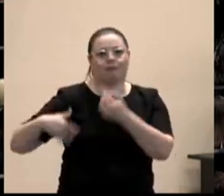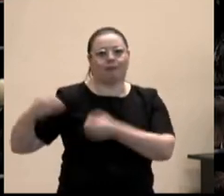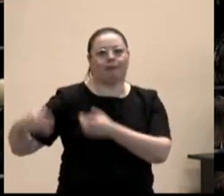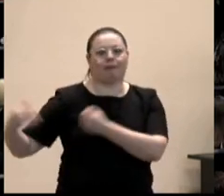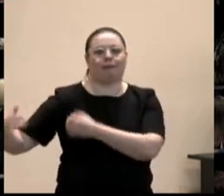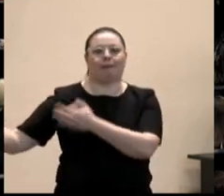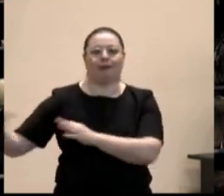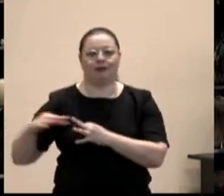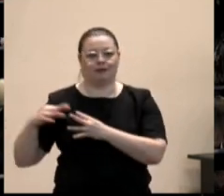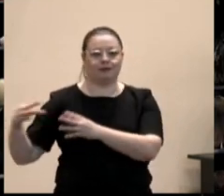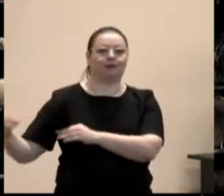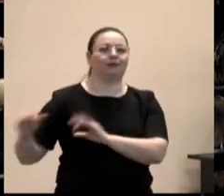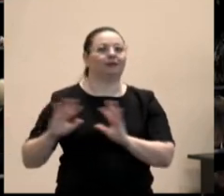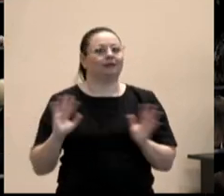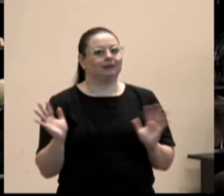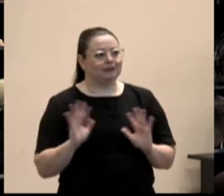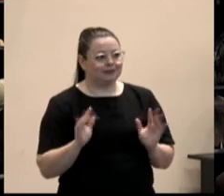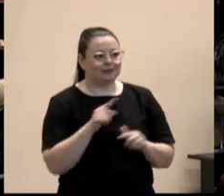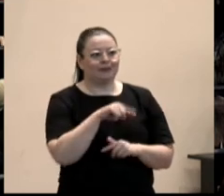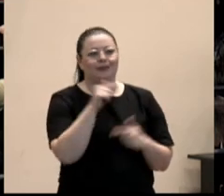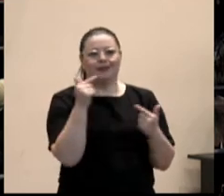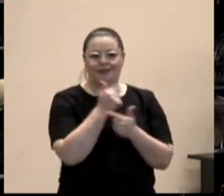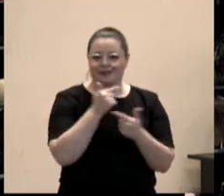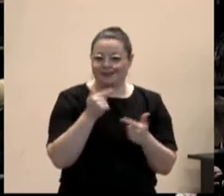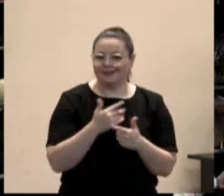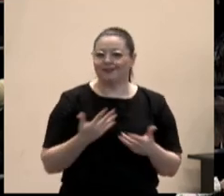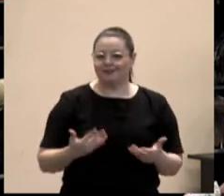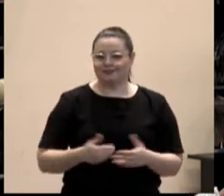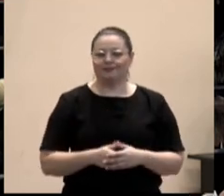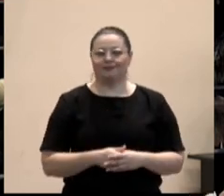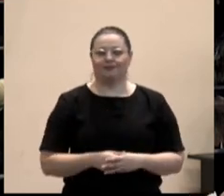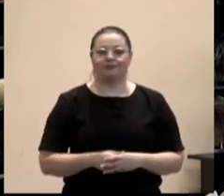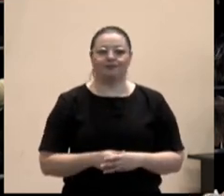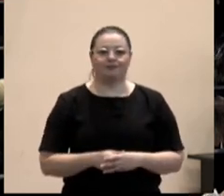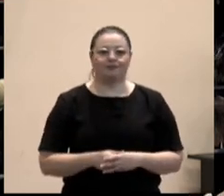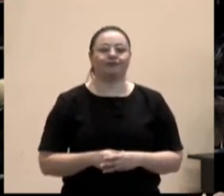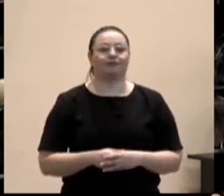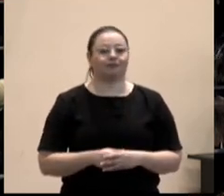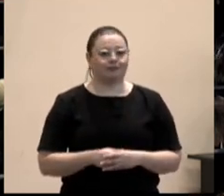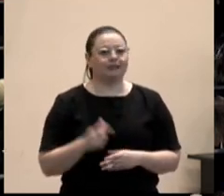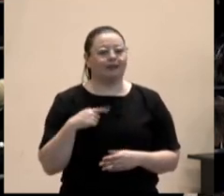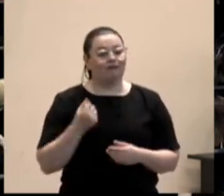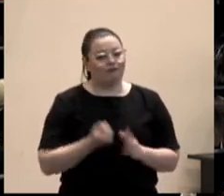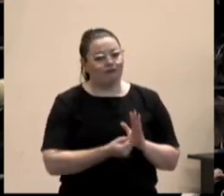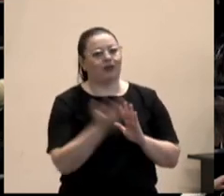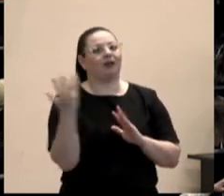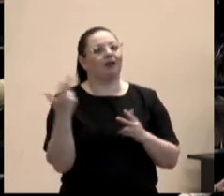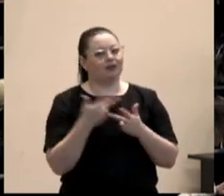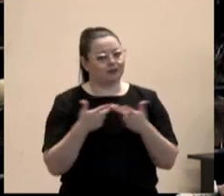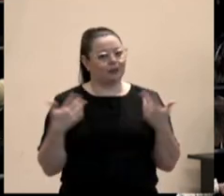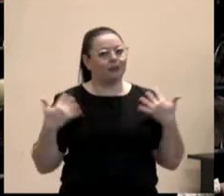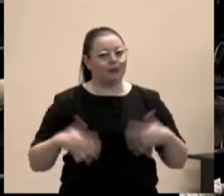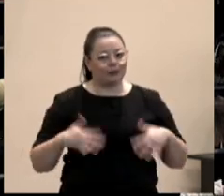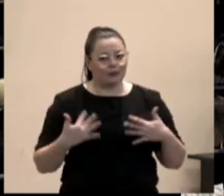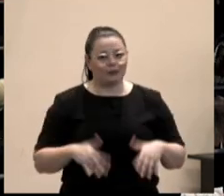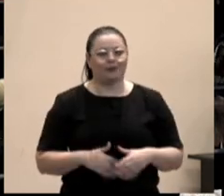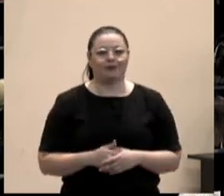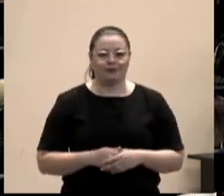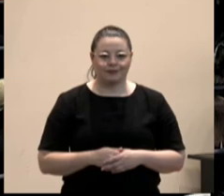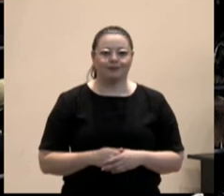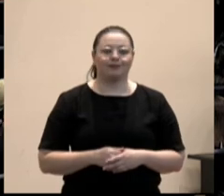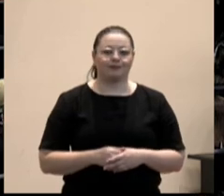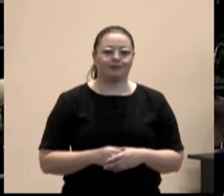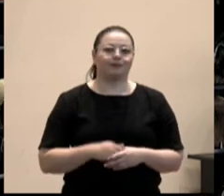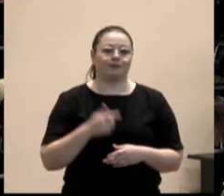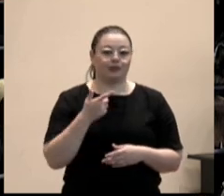Todos os sonhos e todas as ideias que aparecem. A gente vê que são muitas. Eu vou já começar economizando